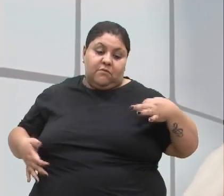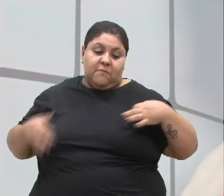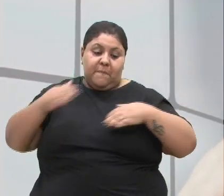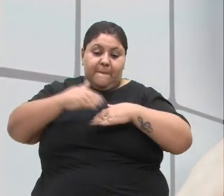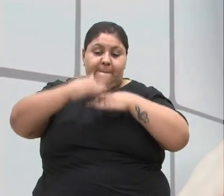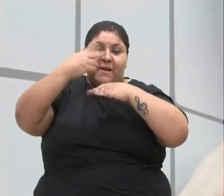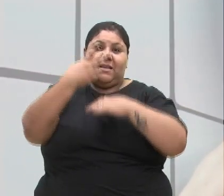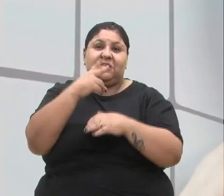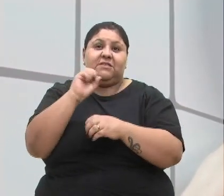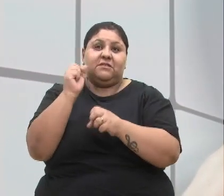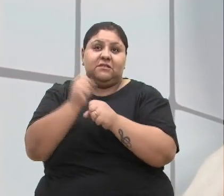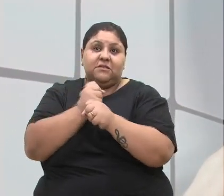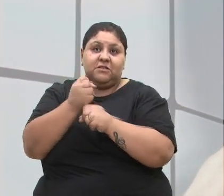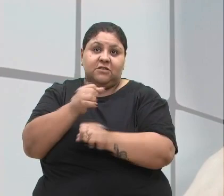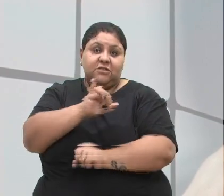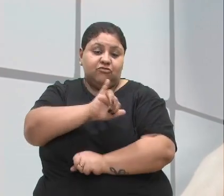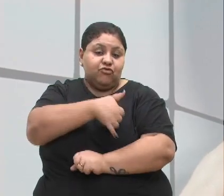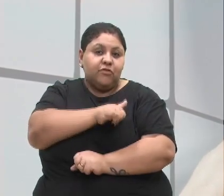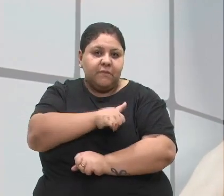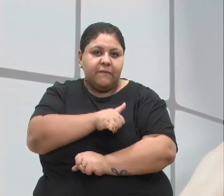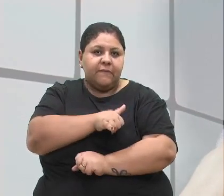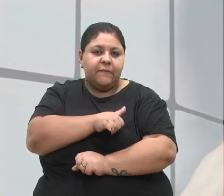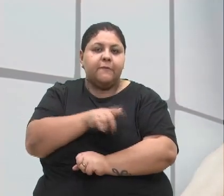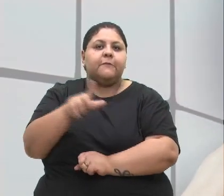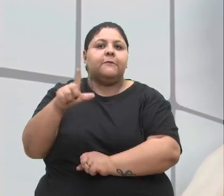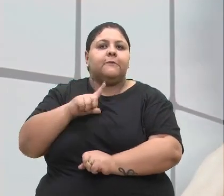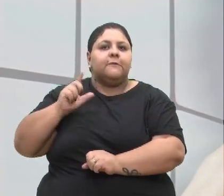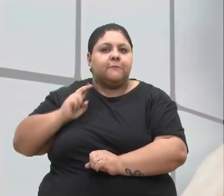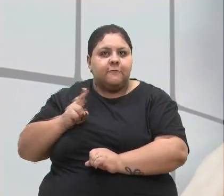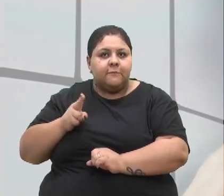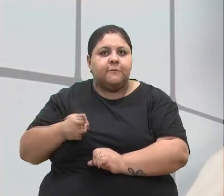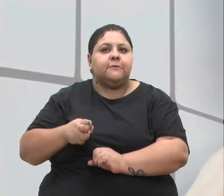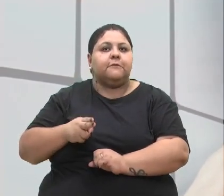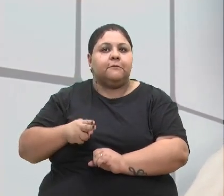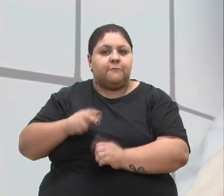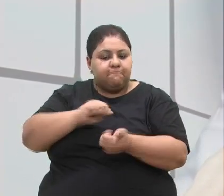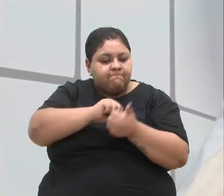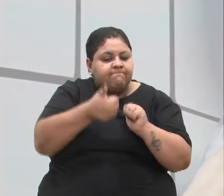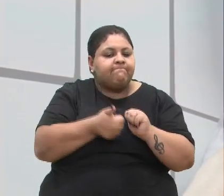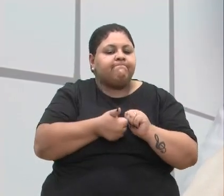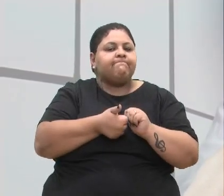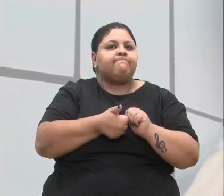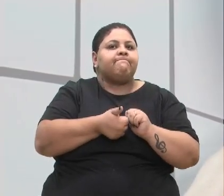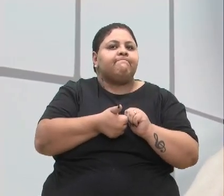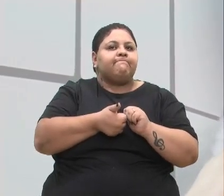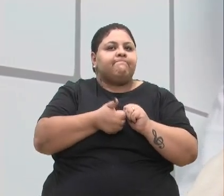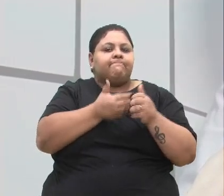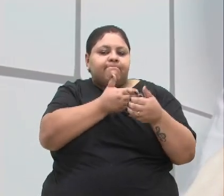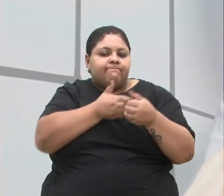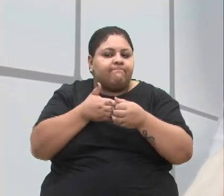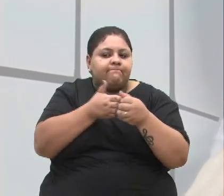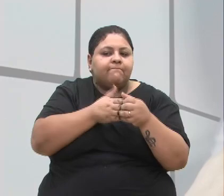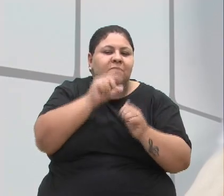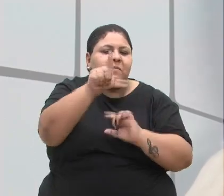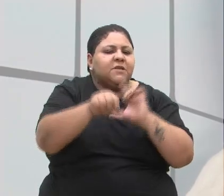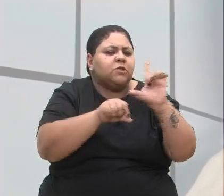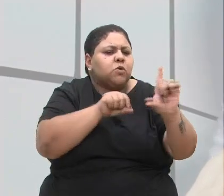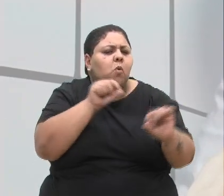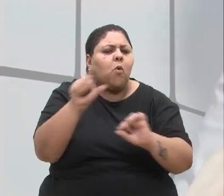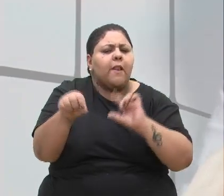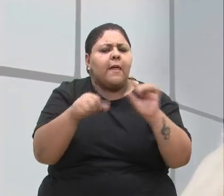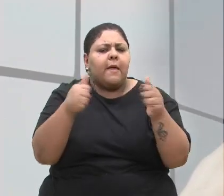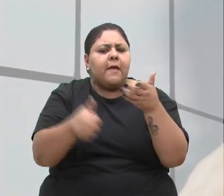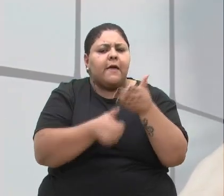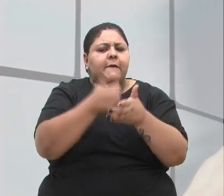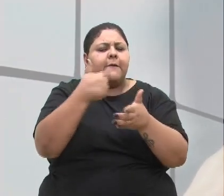anos lá no Esporte Clube Juventude, então sempre próximo ao esporte. E aí fui buscando então uma alternativa onde eu